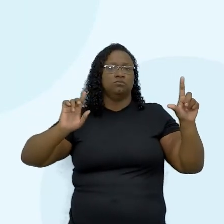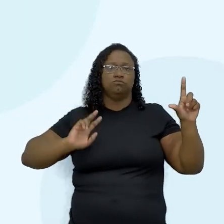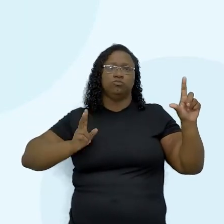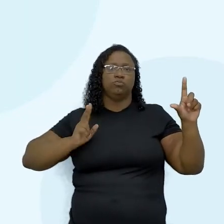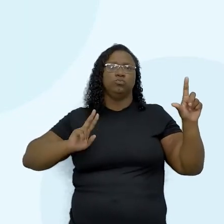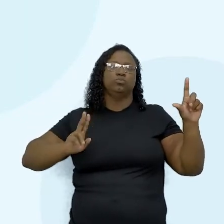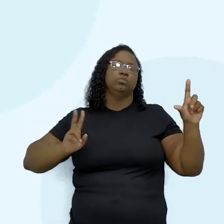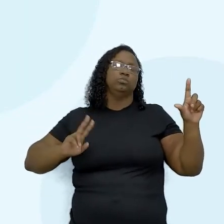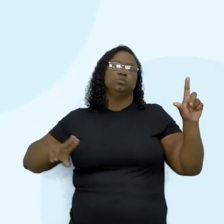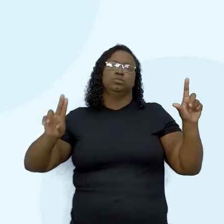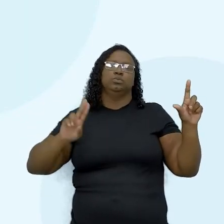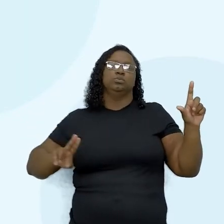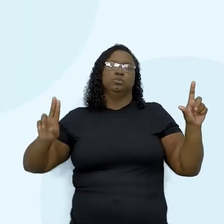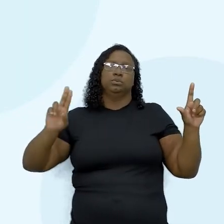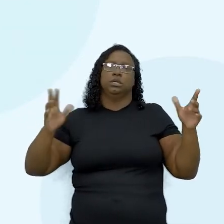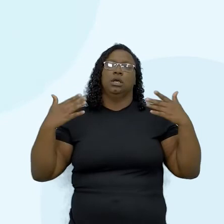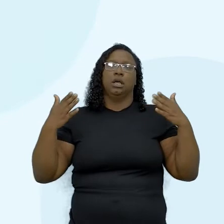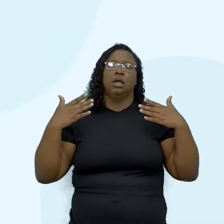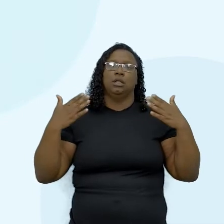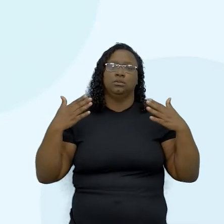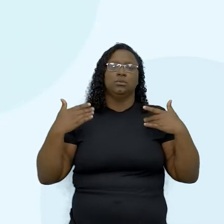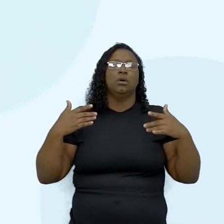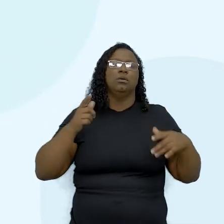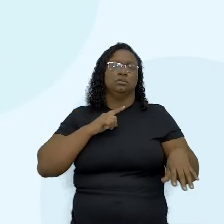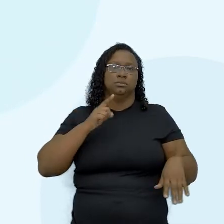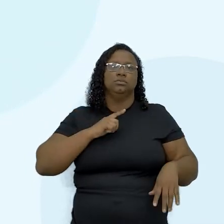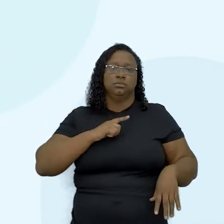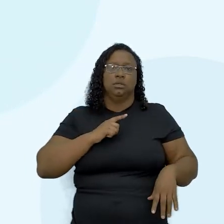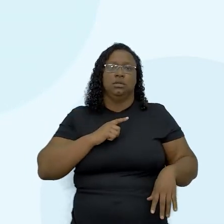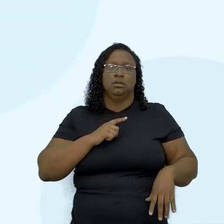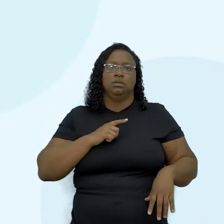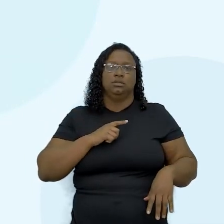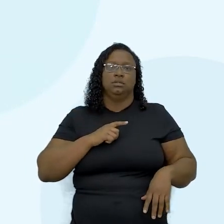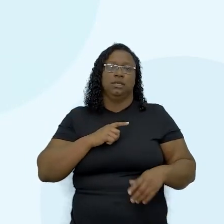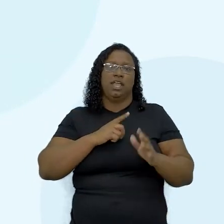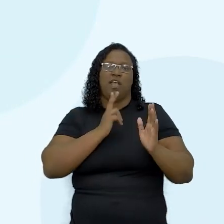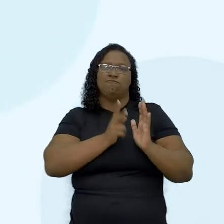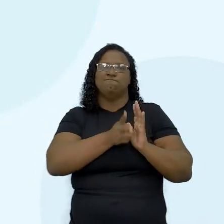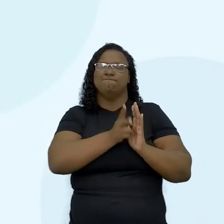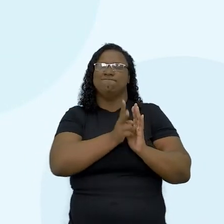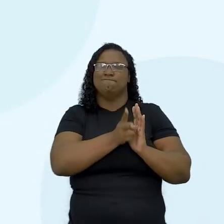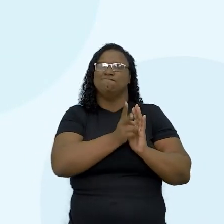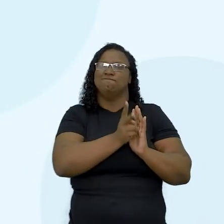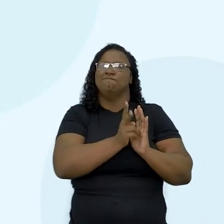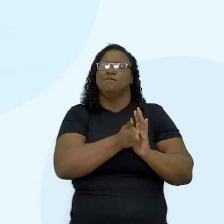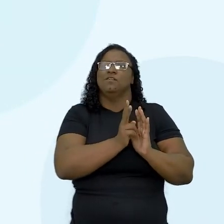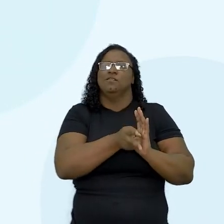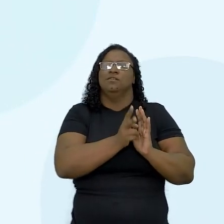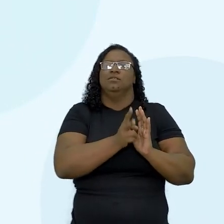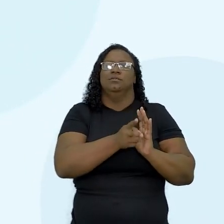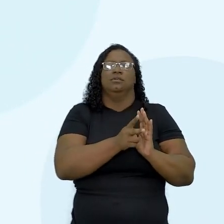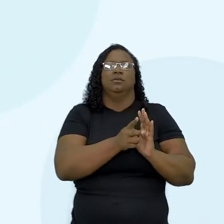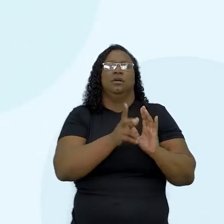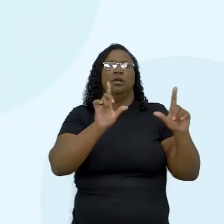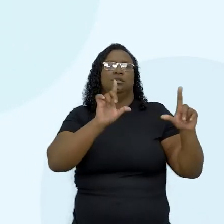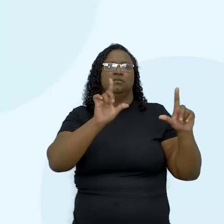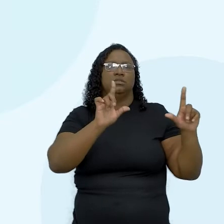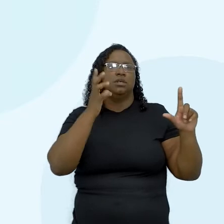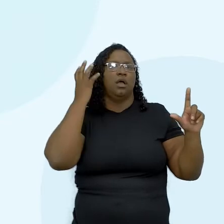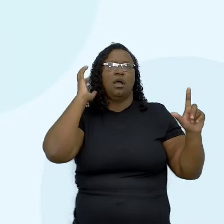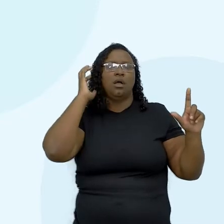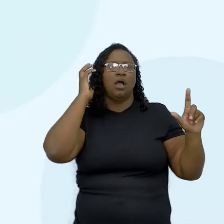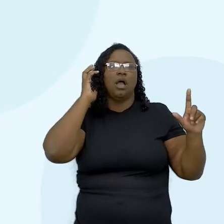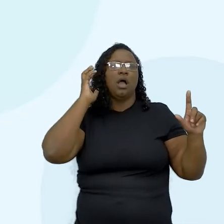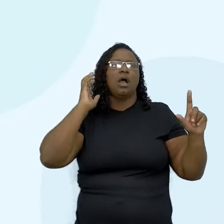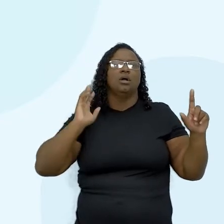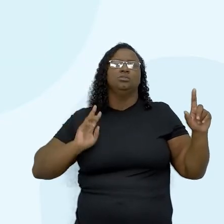falou, que calor, quando tem calor, ele gasta mais. Então eu já imaginei uma coisa fixa. Uma televisão, um rádio, alguma coisa que fica